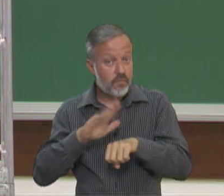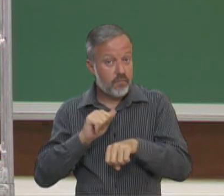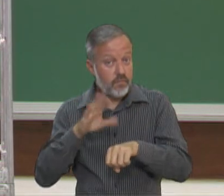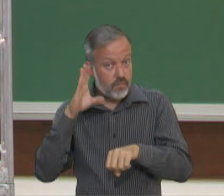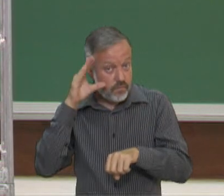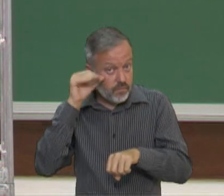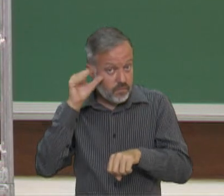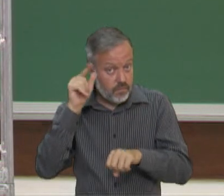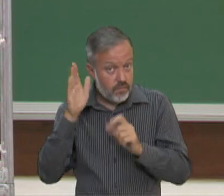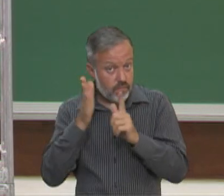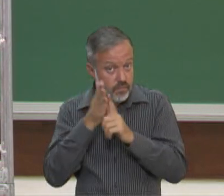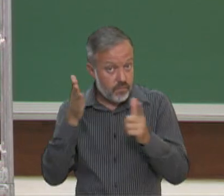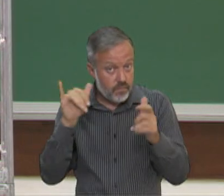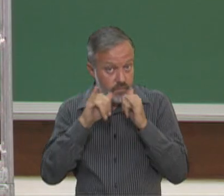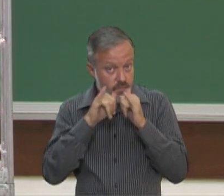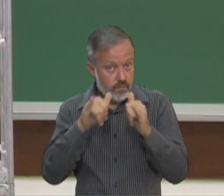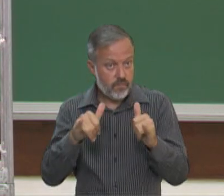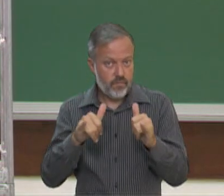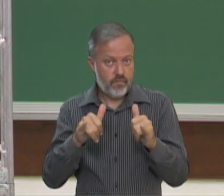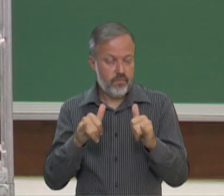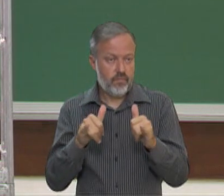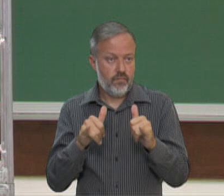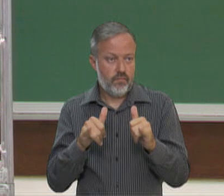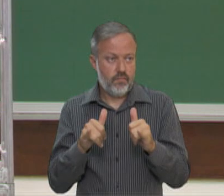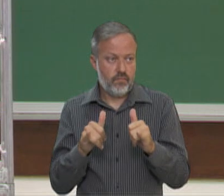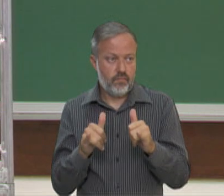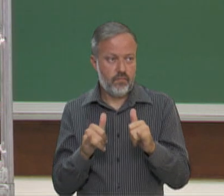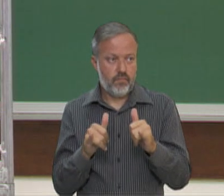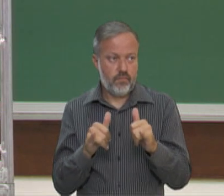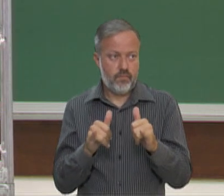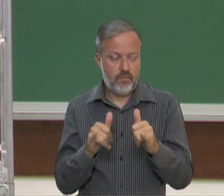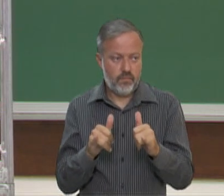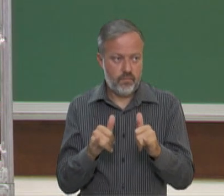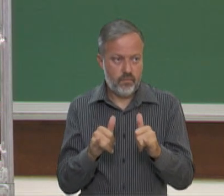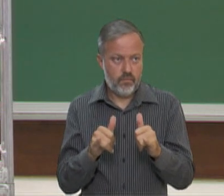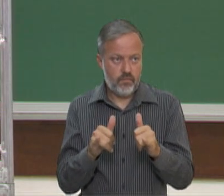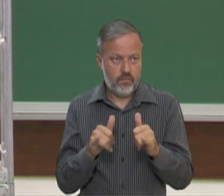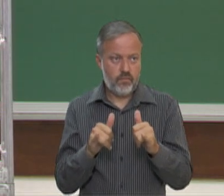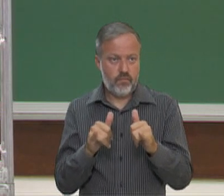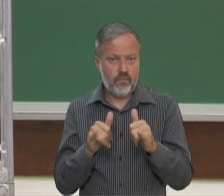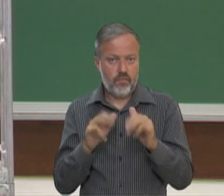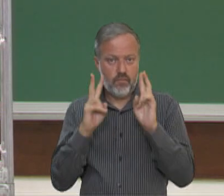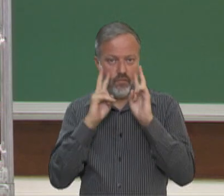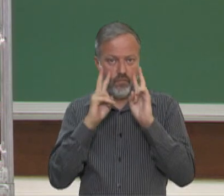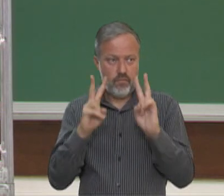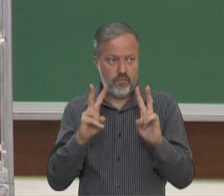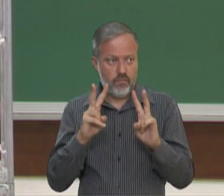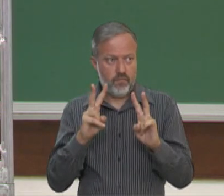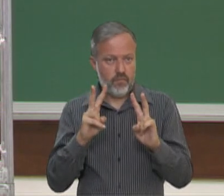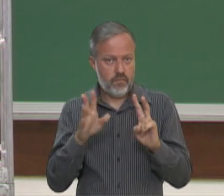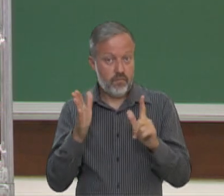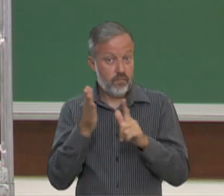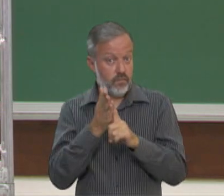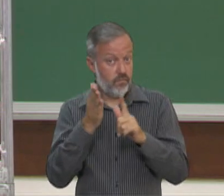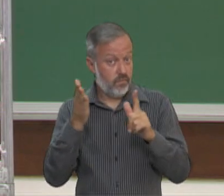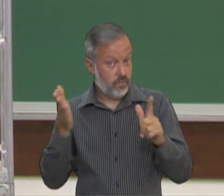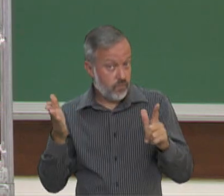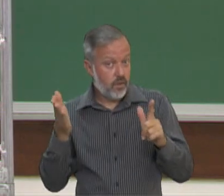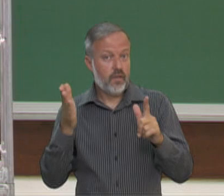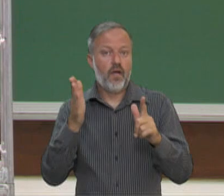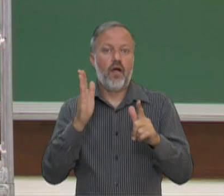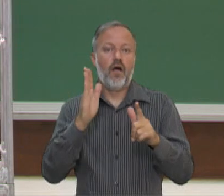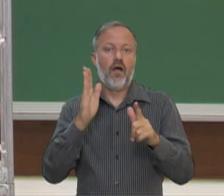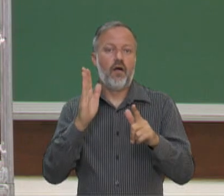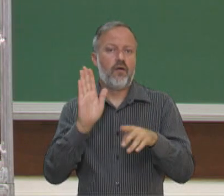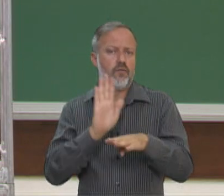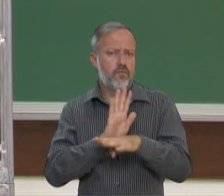à notícia. A manchete ela é feita para chamar a atenção da notícia. A gente vê isso em jornais televisivos, a gente